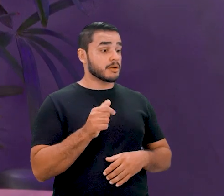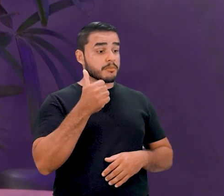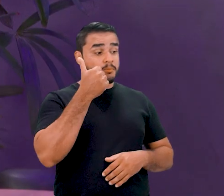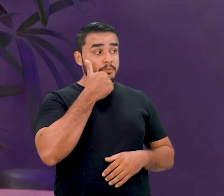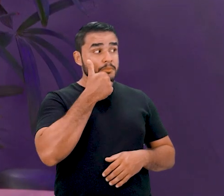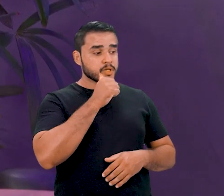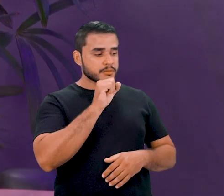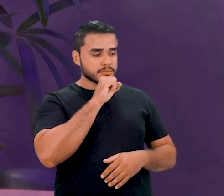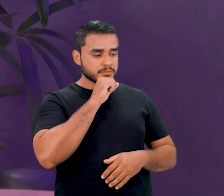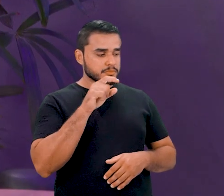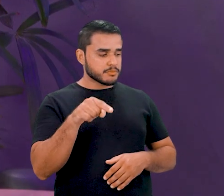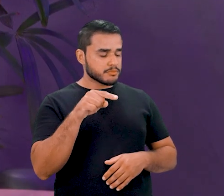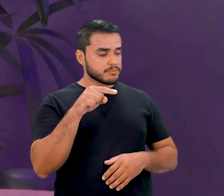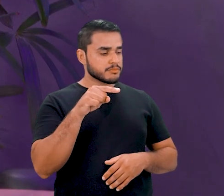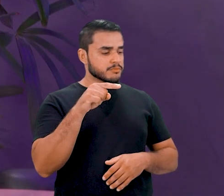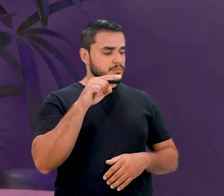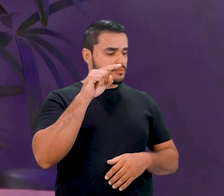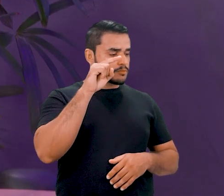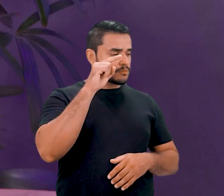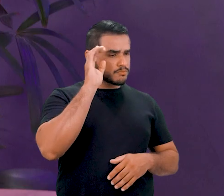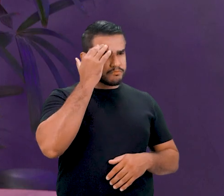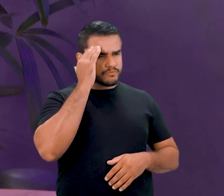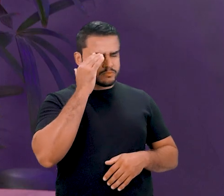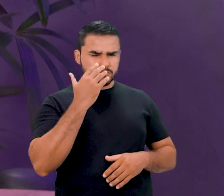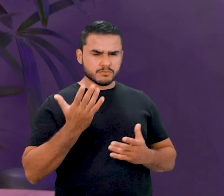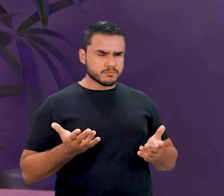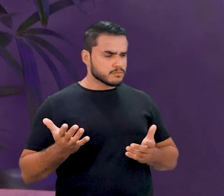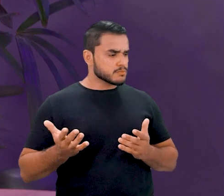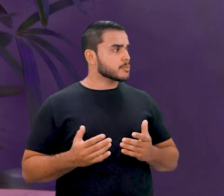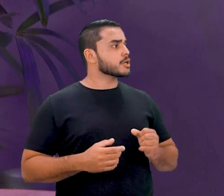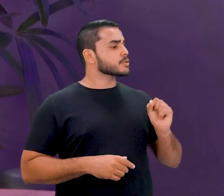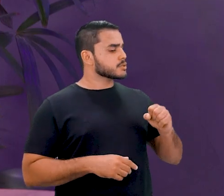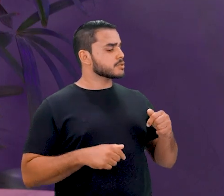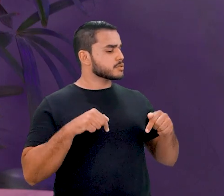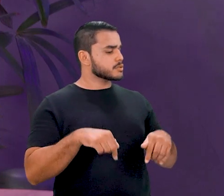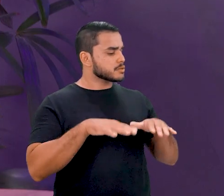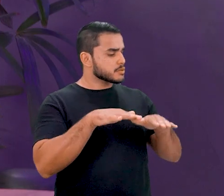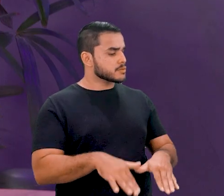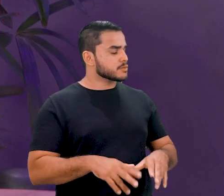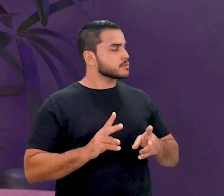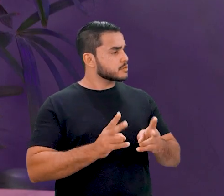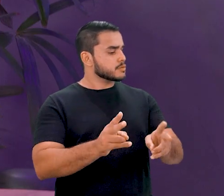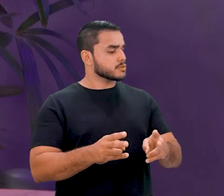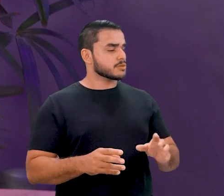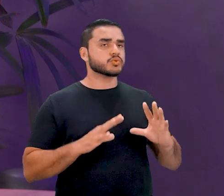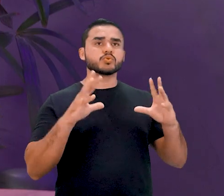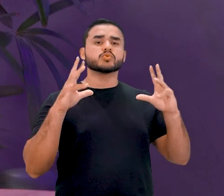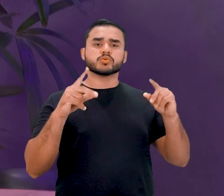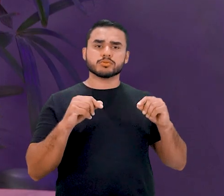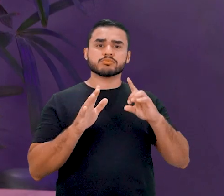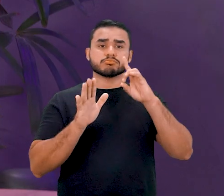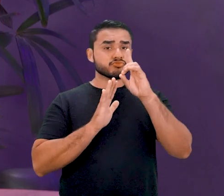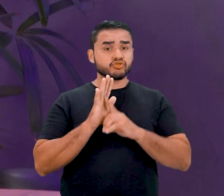não entendendo tão bem, era uma pessoa muito raçuda que falou, sim, que aquele espaço era para mim. Eu cresci entendendo que todos os espaços